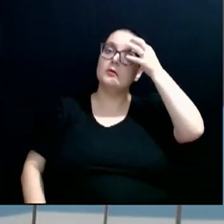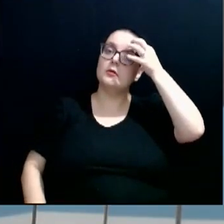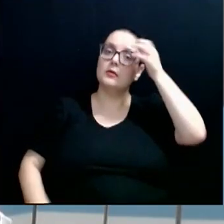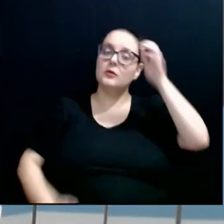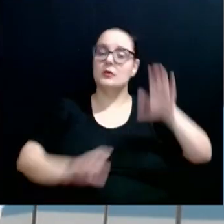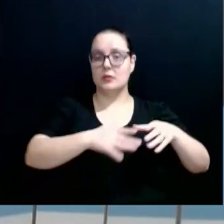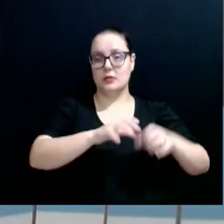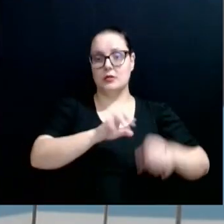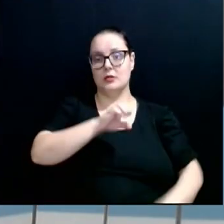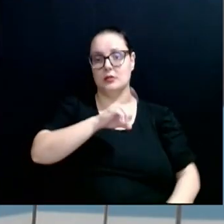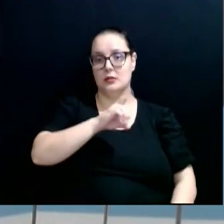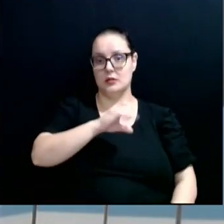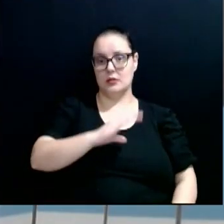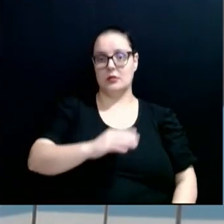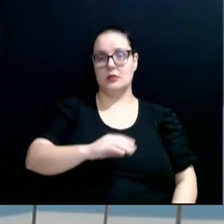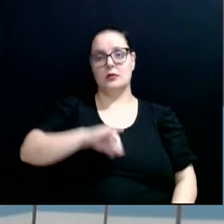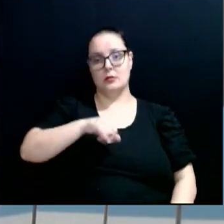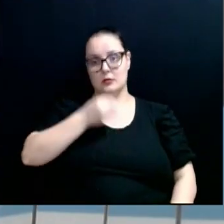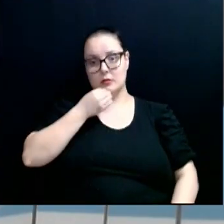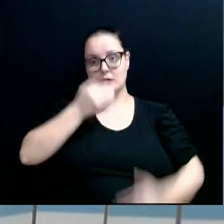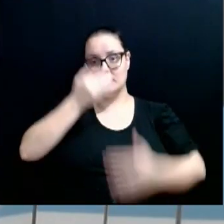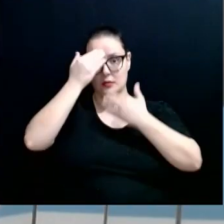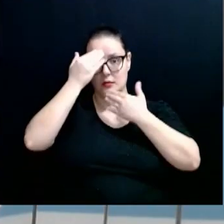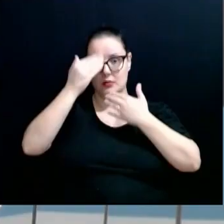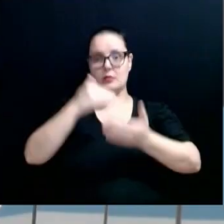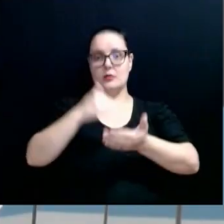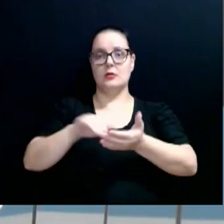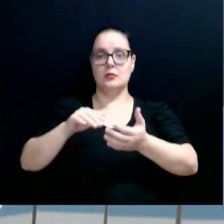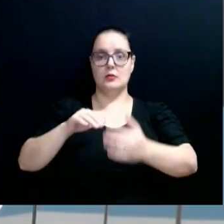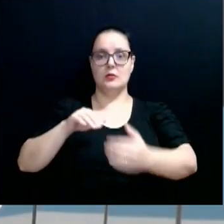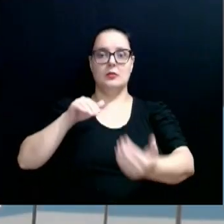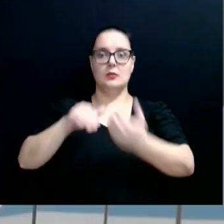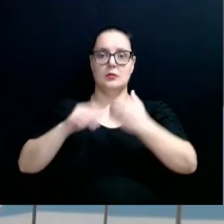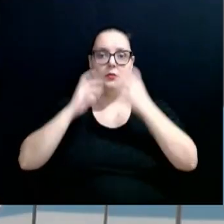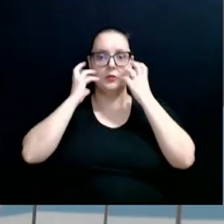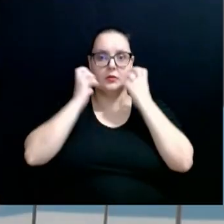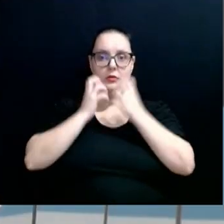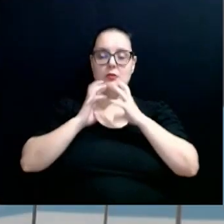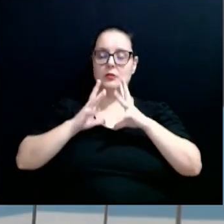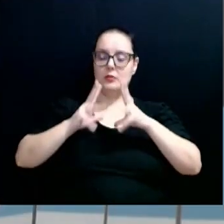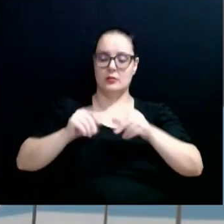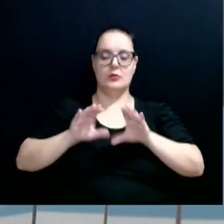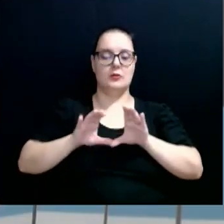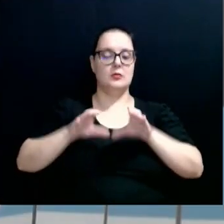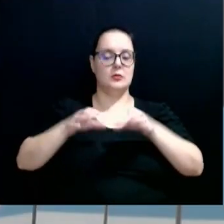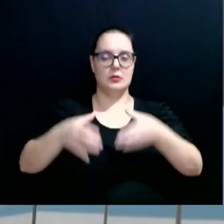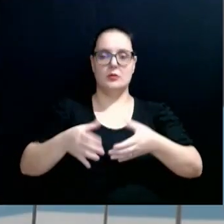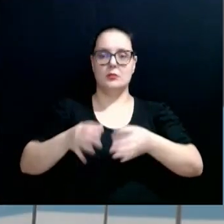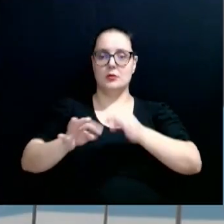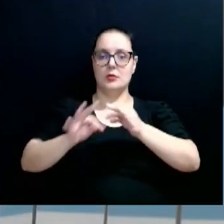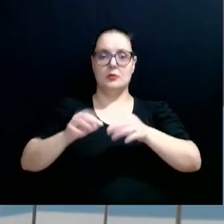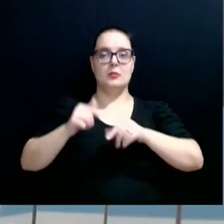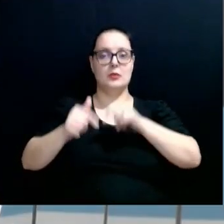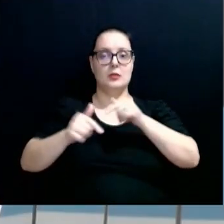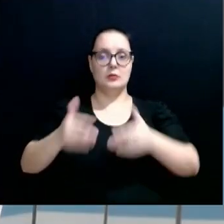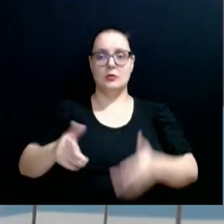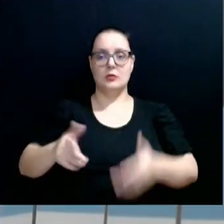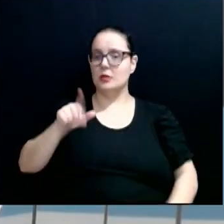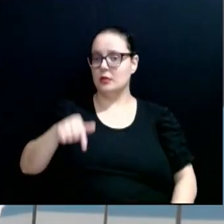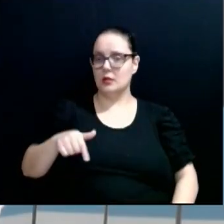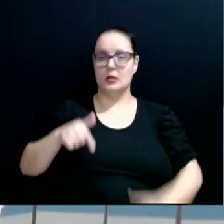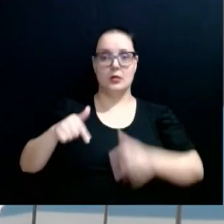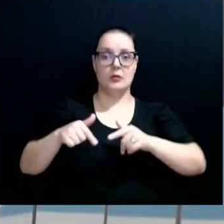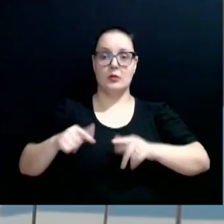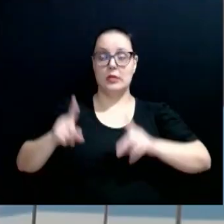aproveito para agradecer aqui o secretário de Transportes, a toda a equipe técnica, né? Por esse trabalho, que é um trabalho complexo, viu,